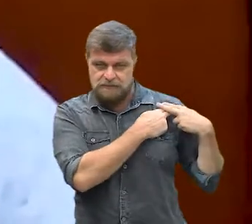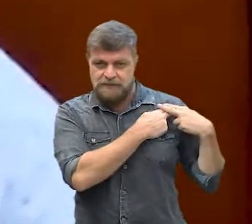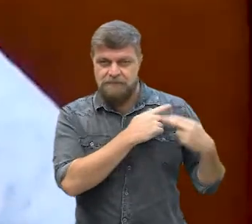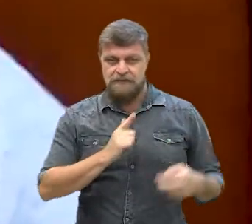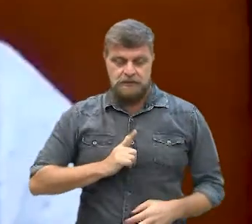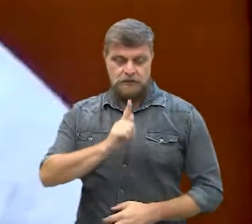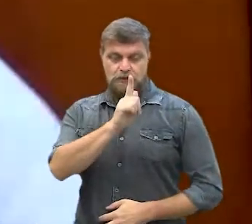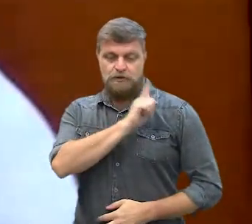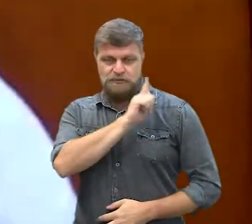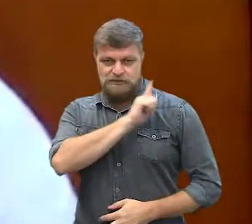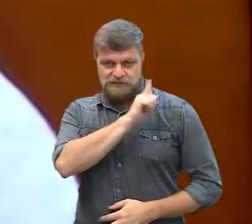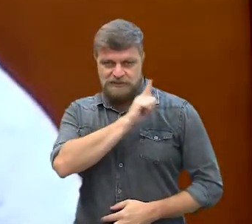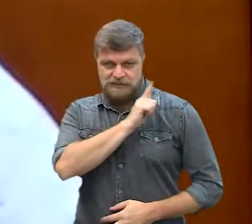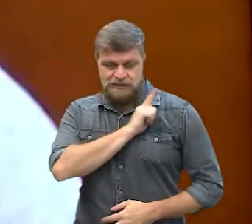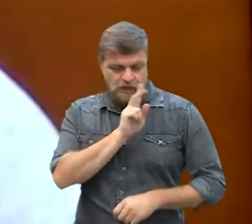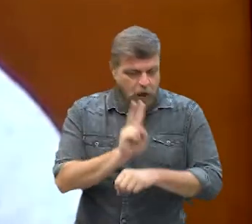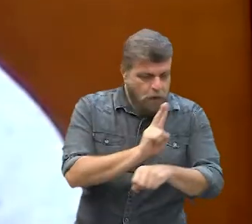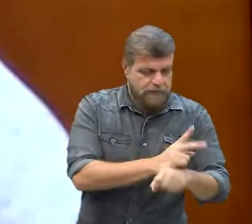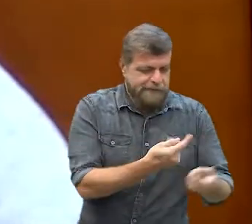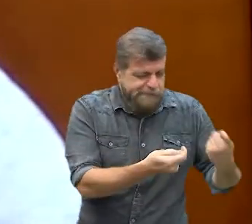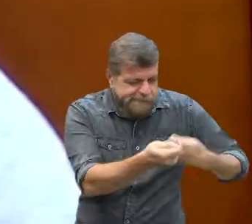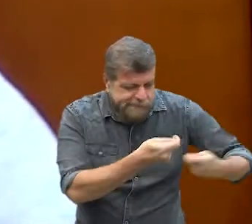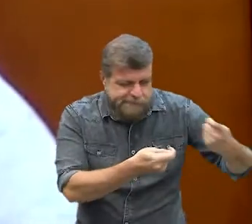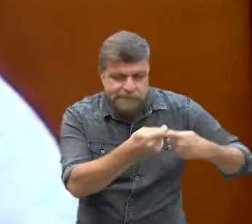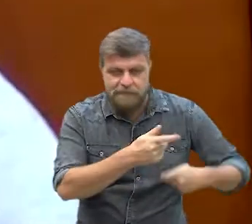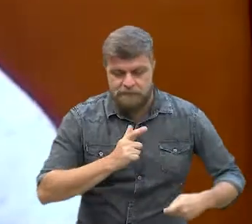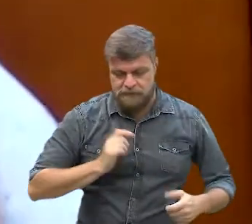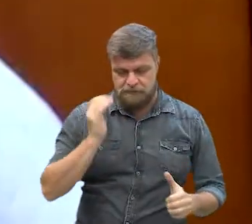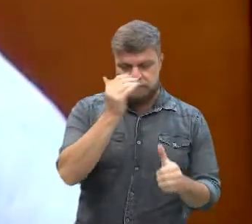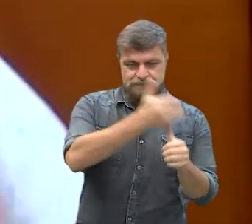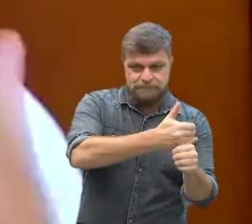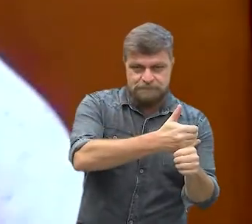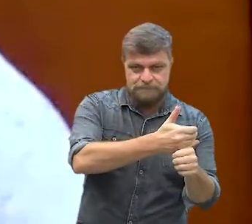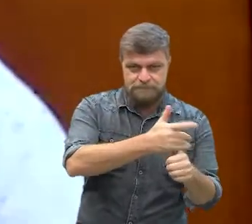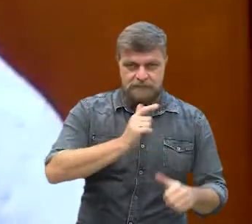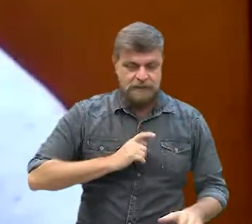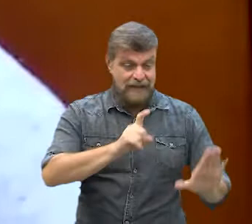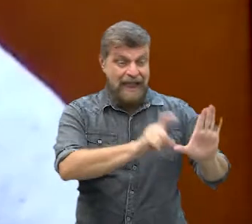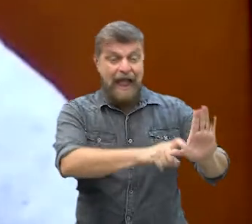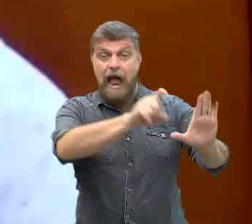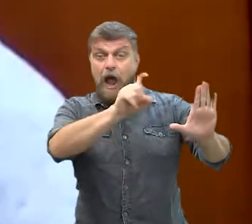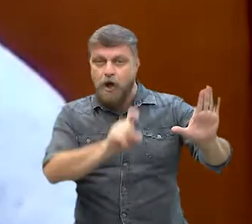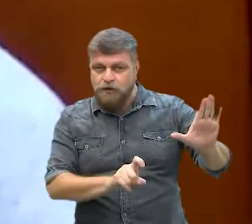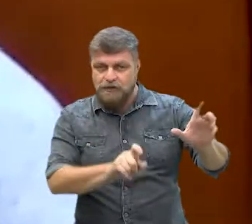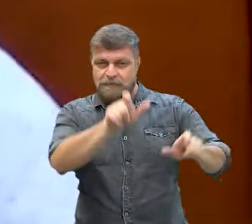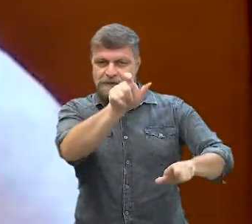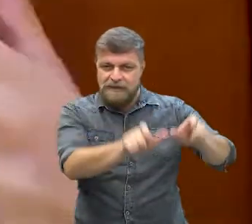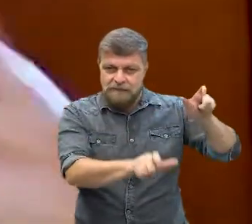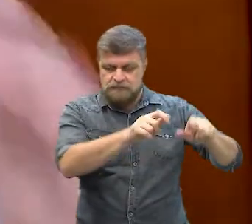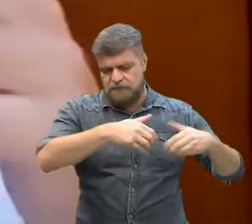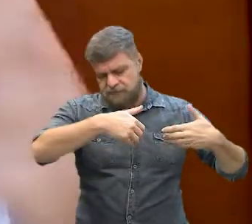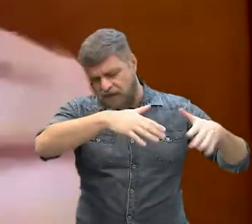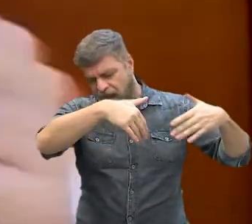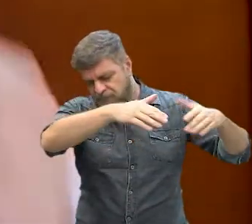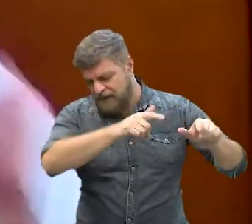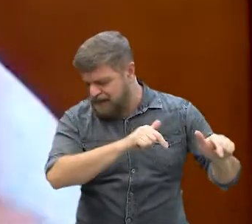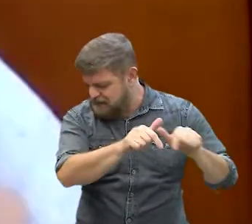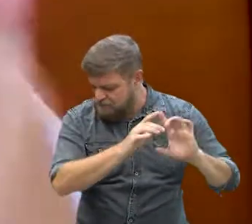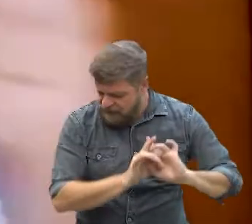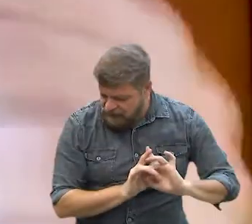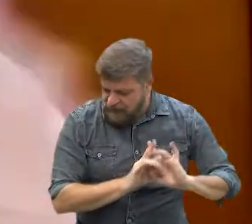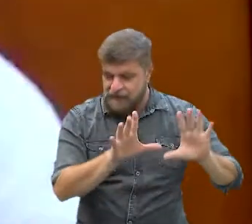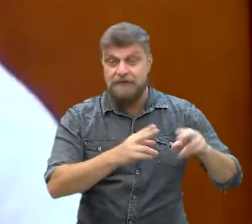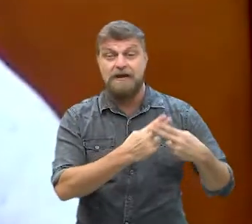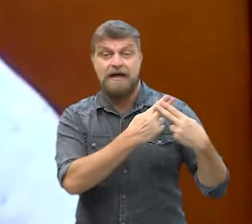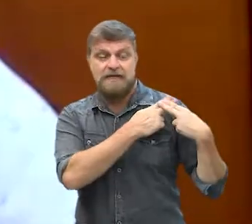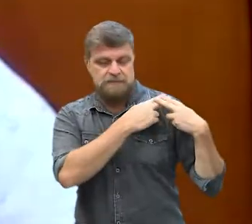procuro um gerente que vai ficar no meu lugar para operar a loja quando eu não tiver, e você tem que dar autonomia para as pessoas, entendeu? Tem que deixar as pessoas trabalharem,